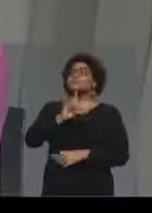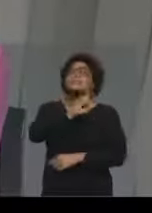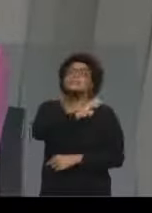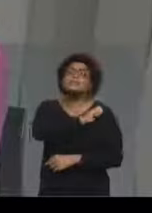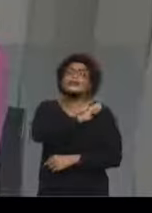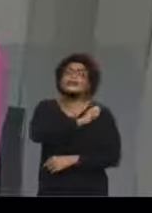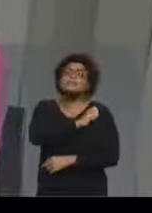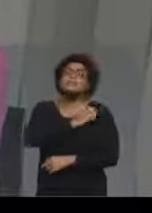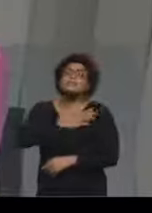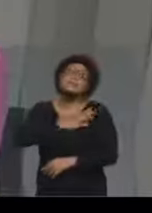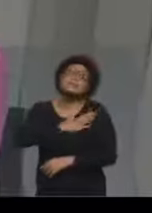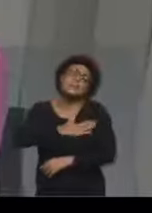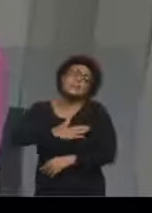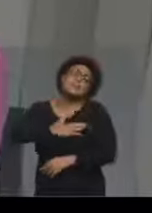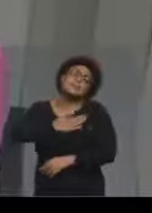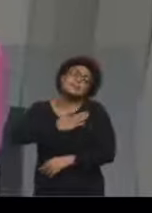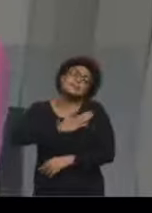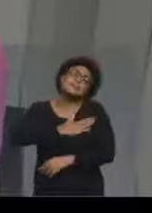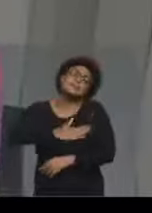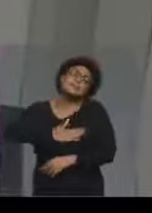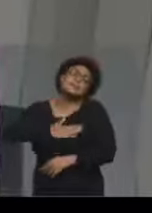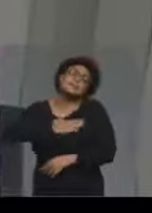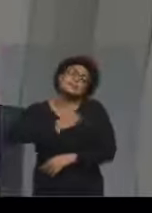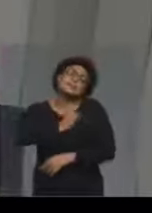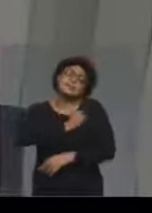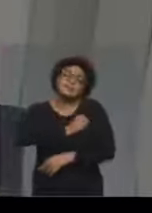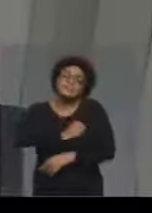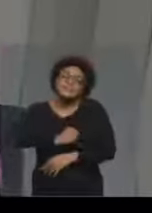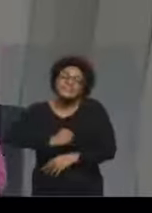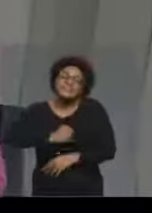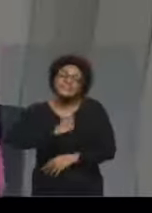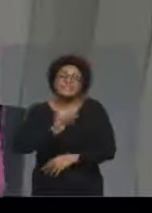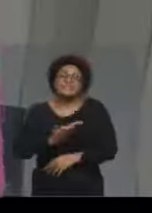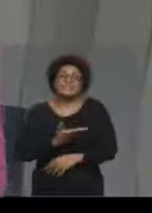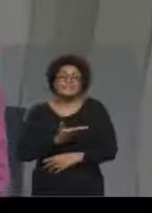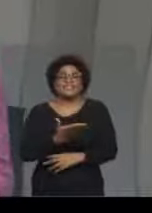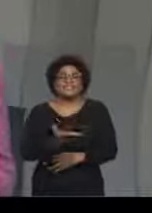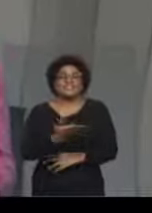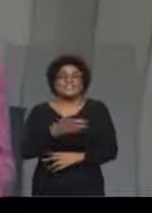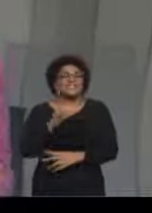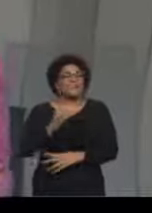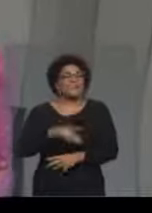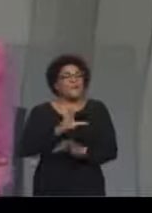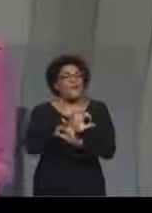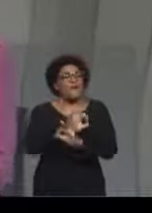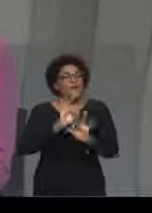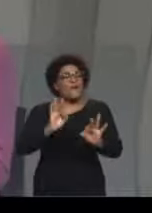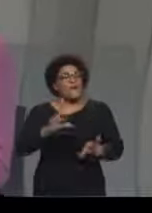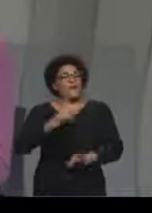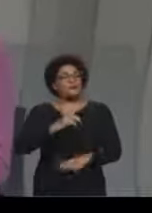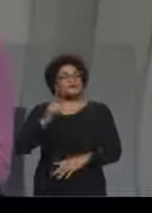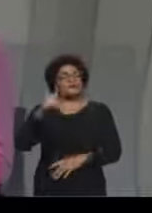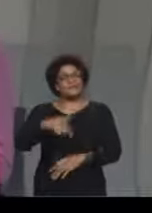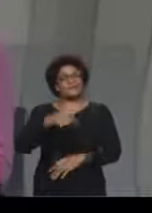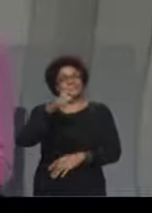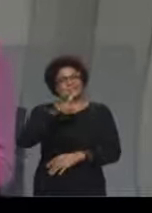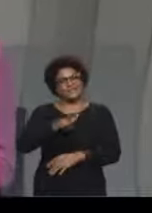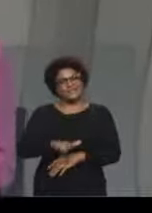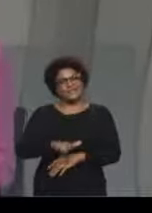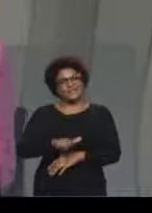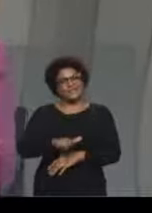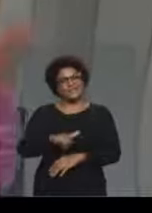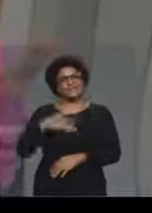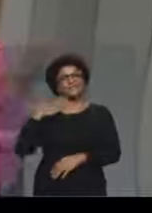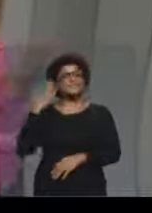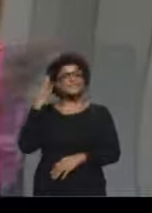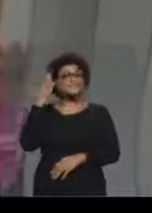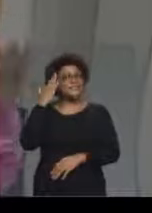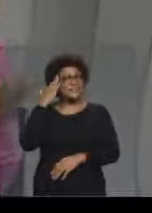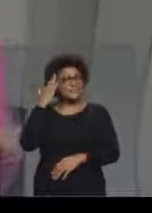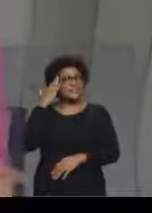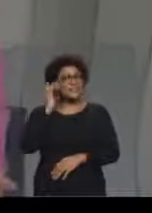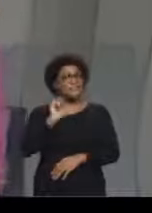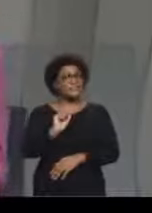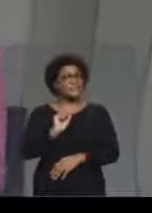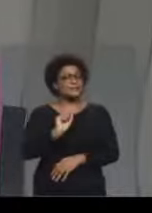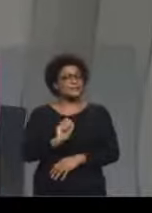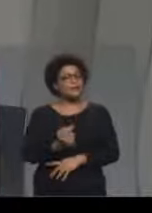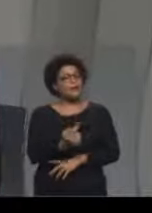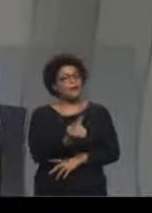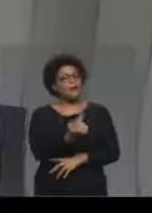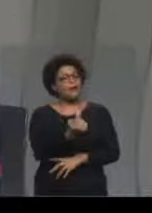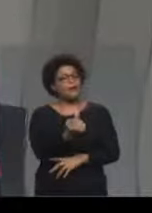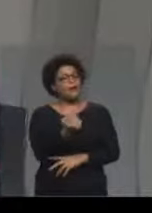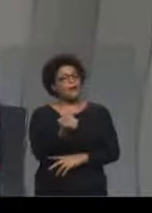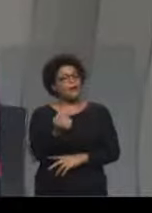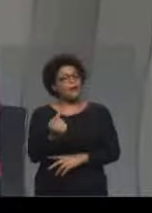queridos. Quantas saudades, né? É uma delícia, né, Dani, estar Com aqui certeza. de volta. Nós sabemos que cada um de